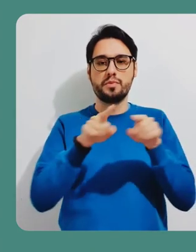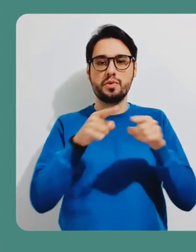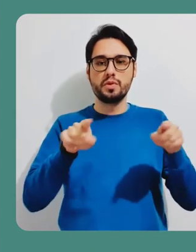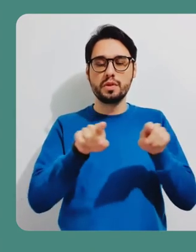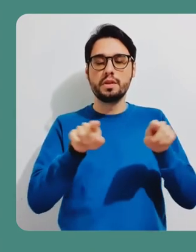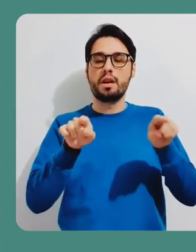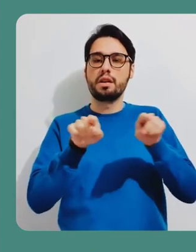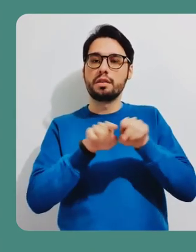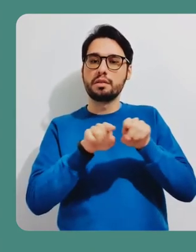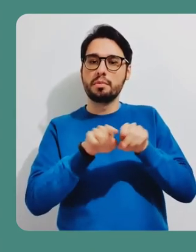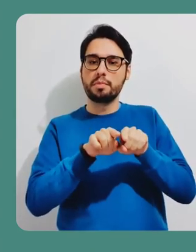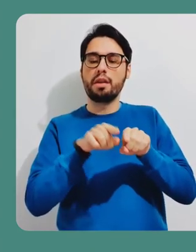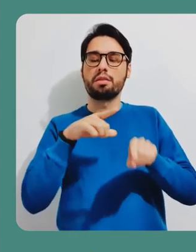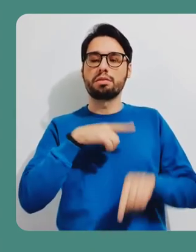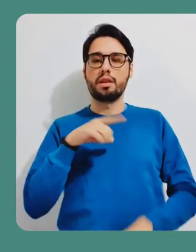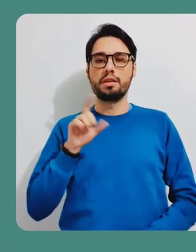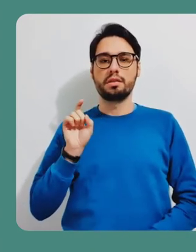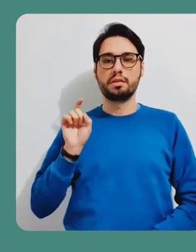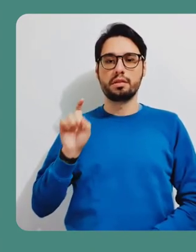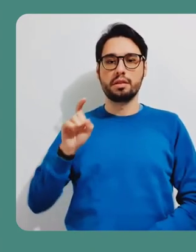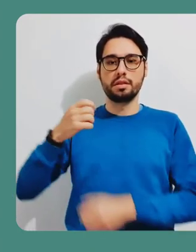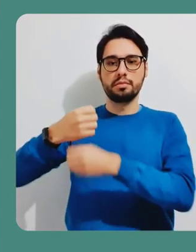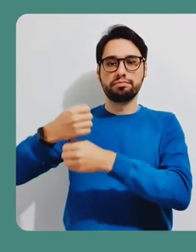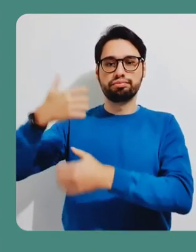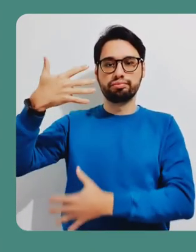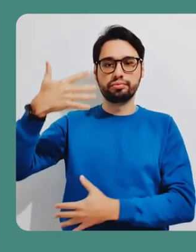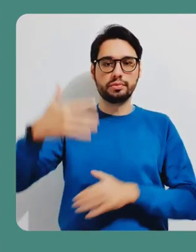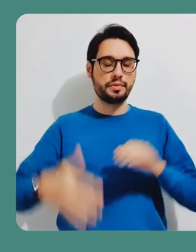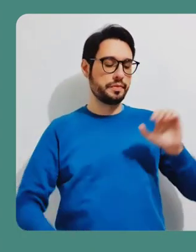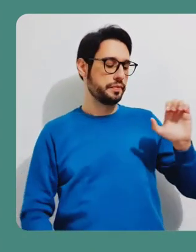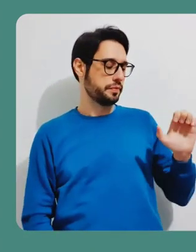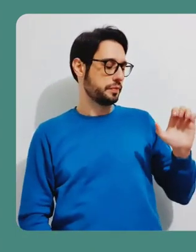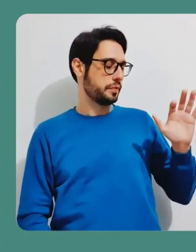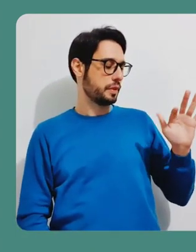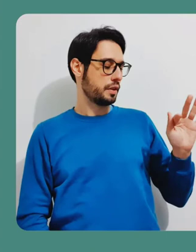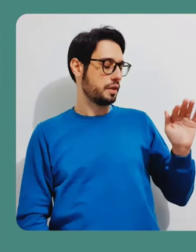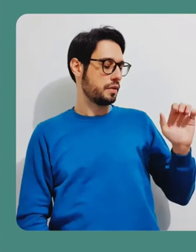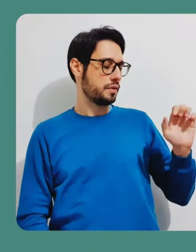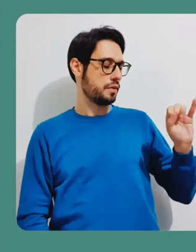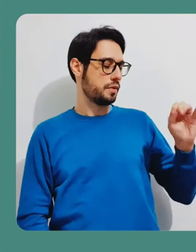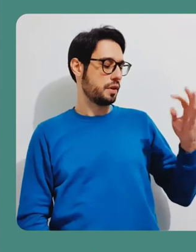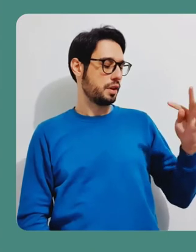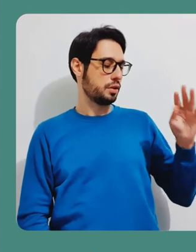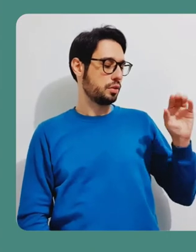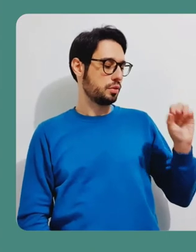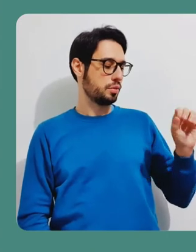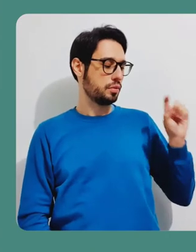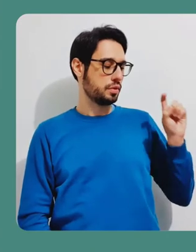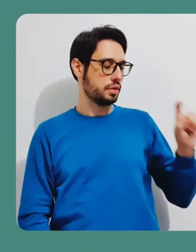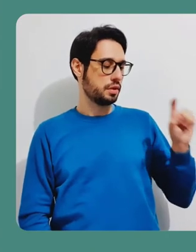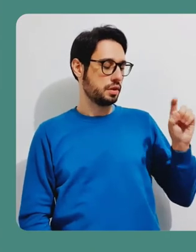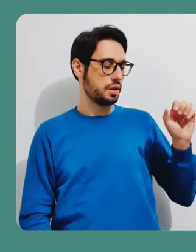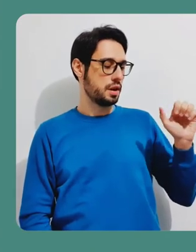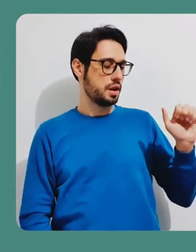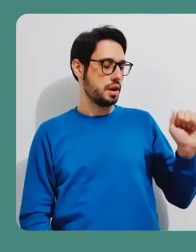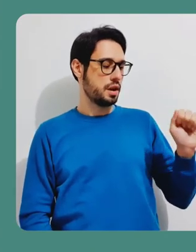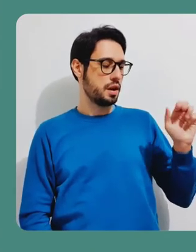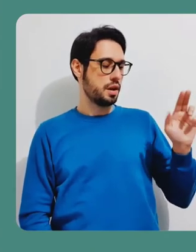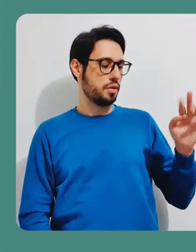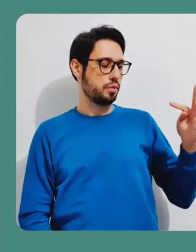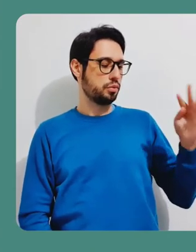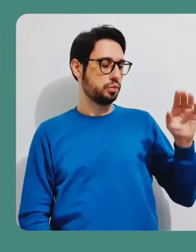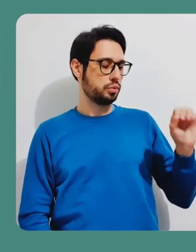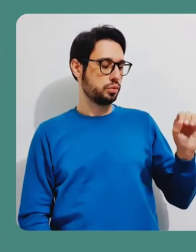e para que ele fique mais equilibrado e em seguida eu vou aplicar um efeito chamado alto dark fiquem efeito